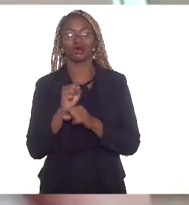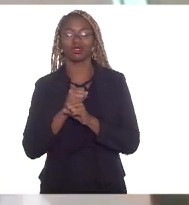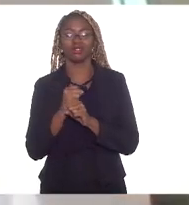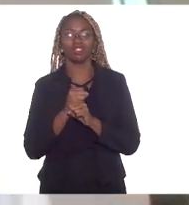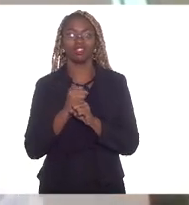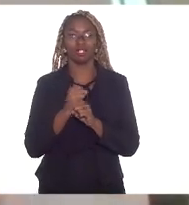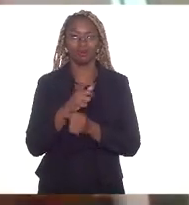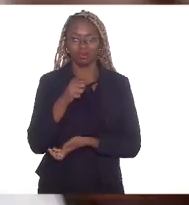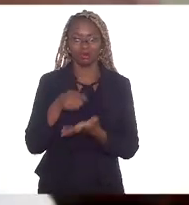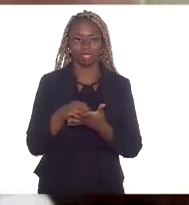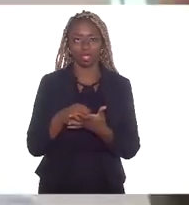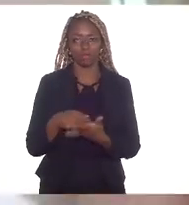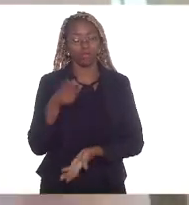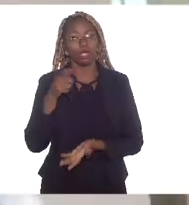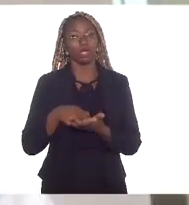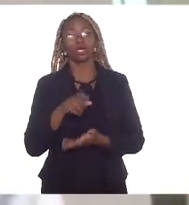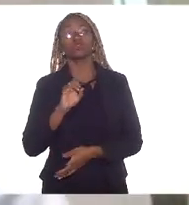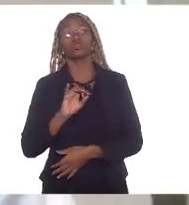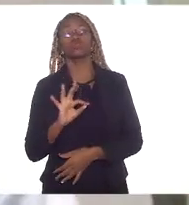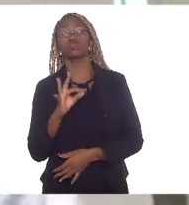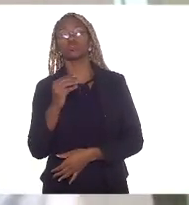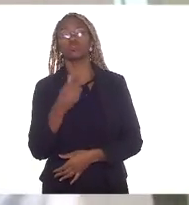pagaria em 2022, só para a gente ter